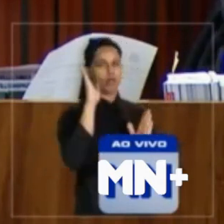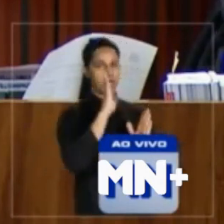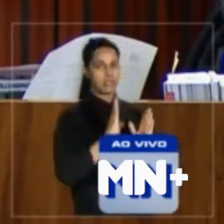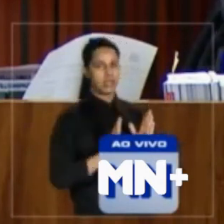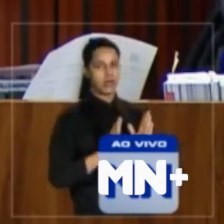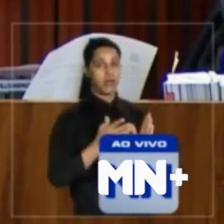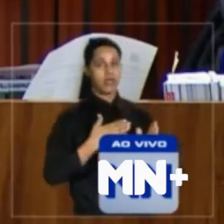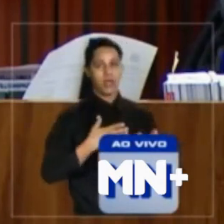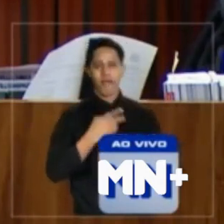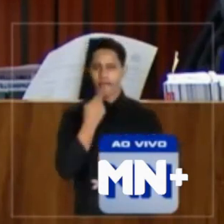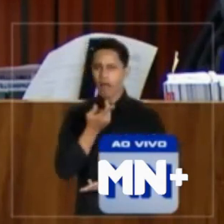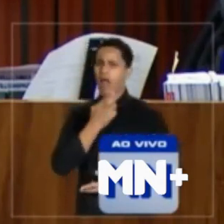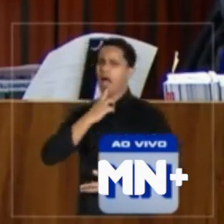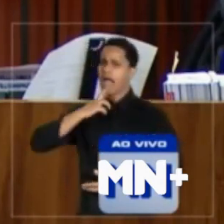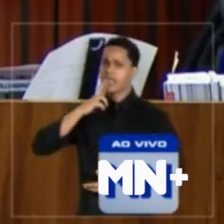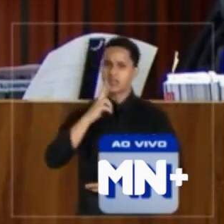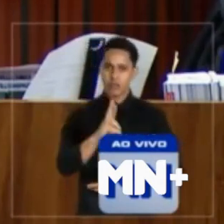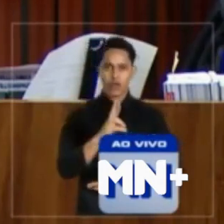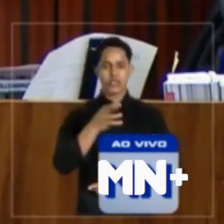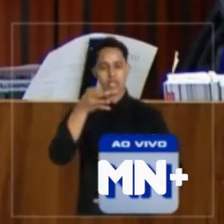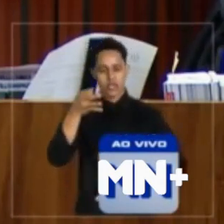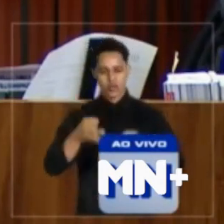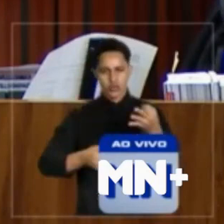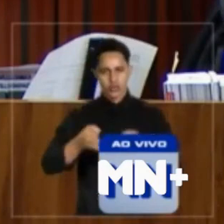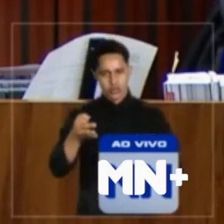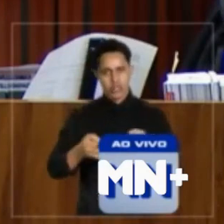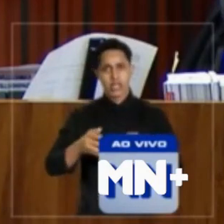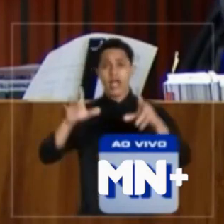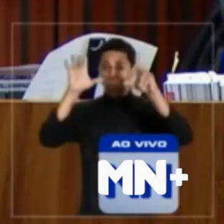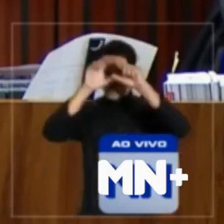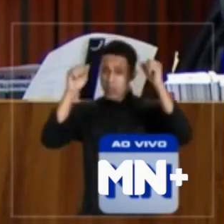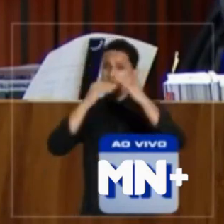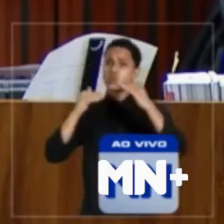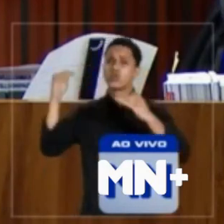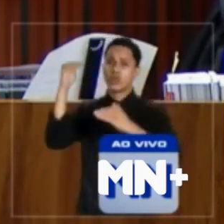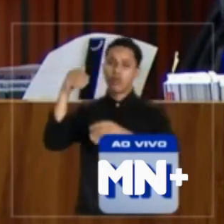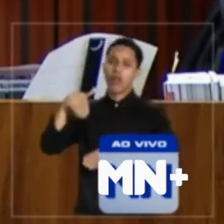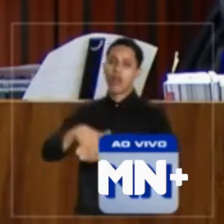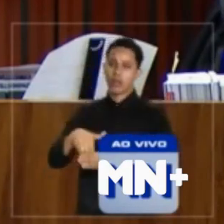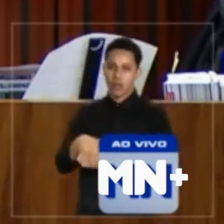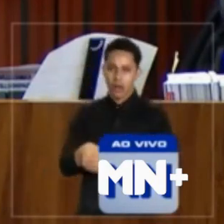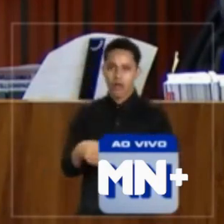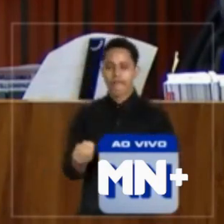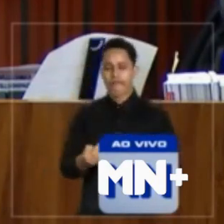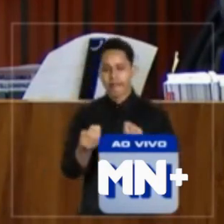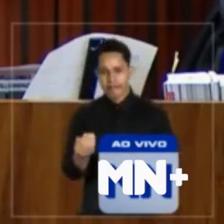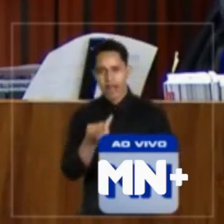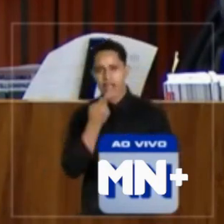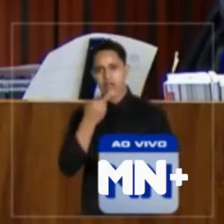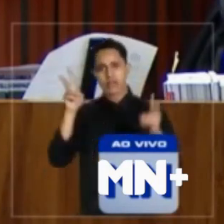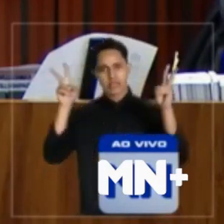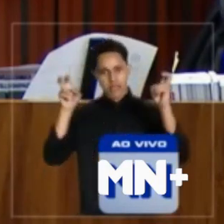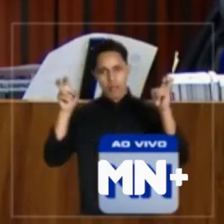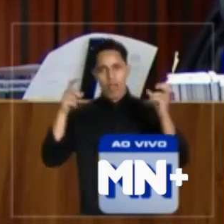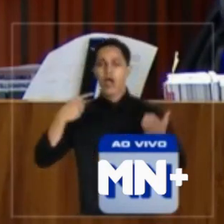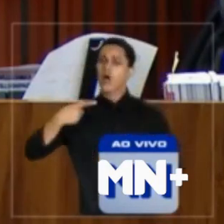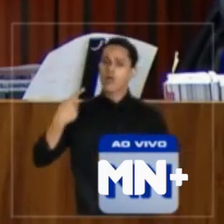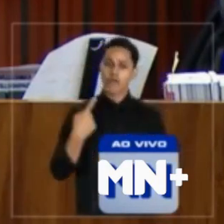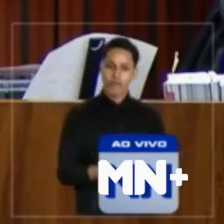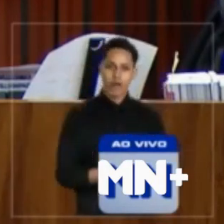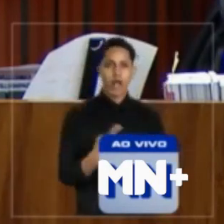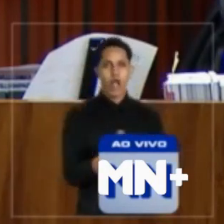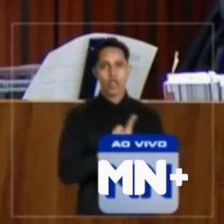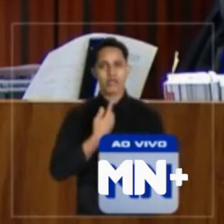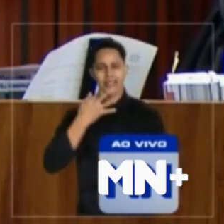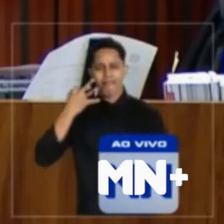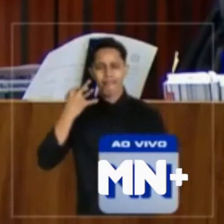que a resposta que a Justiça Eleitoral, o Tribunal Superior Eleitoral, dará a essa questão confirmará é nossa